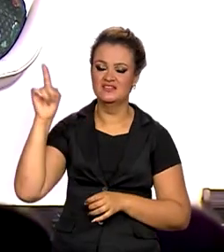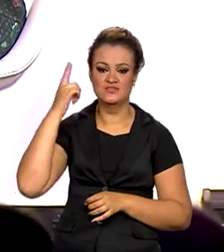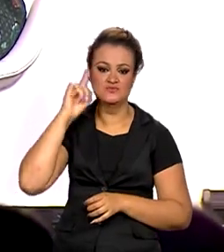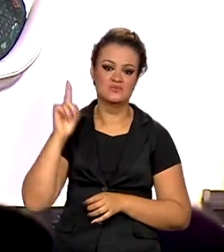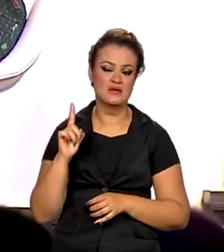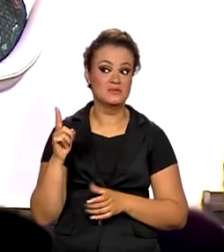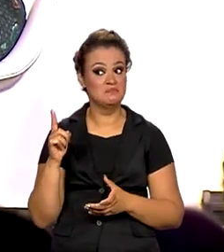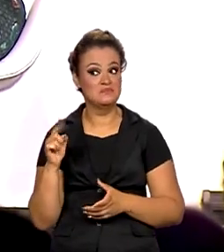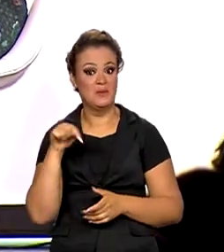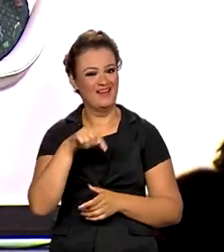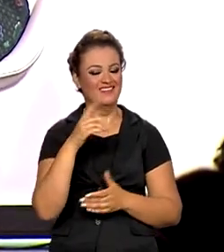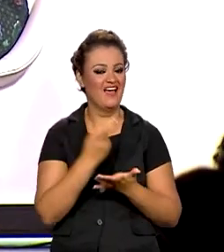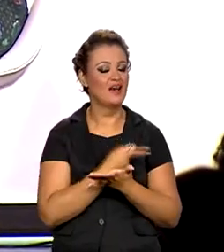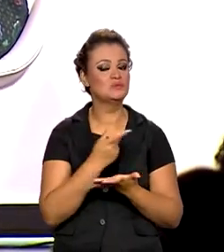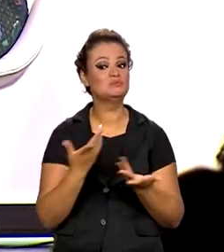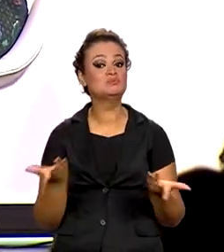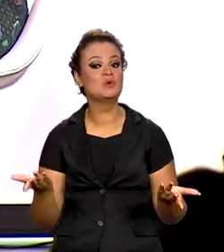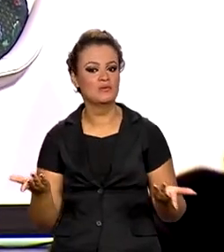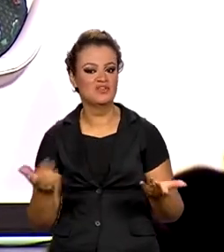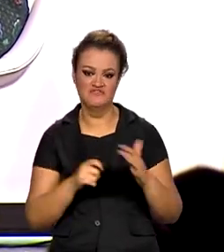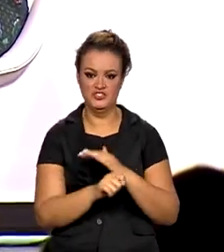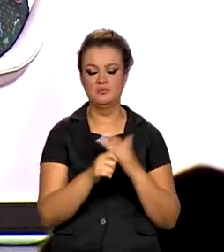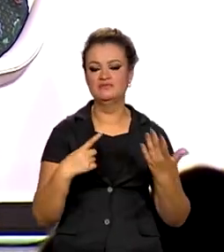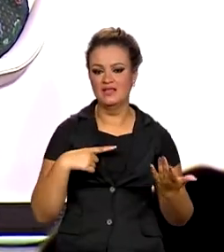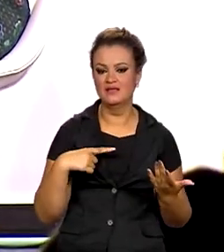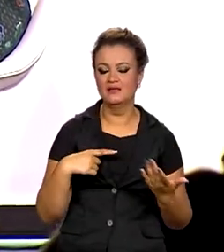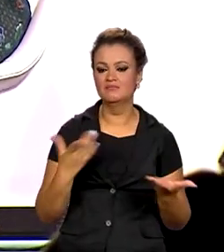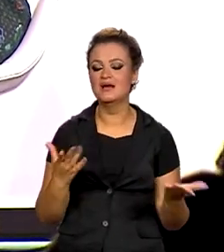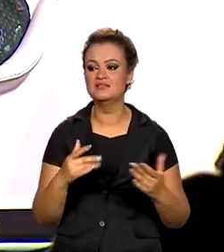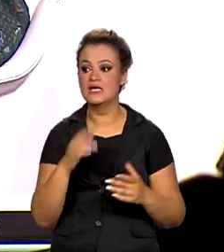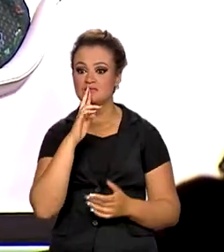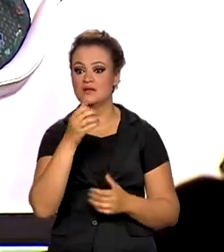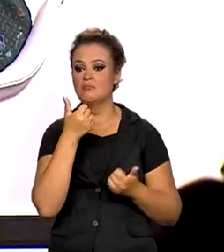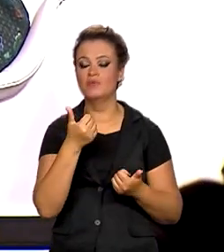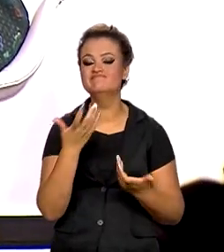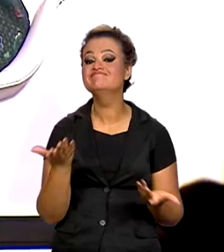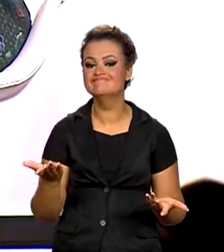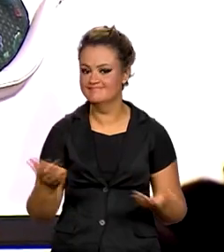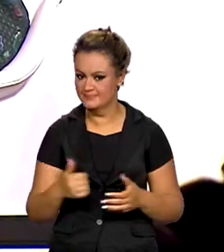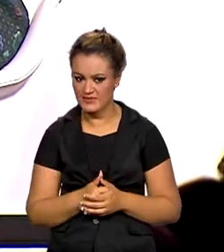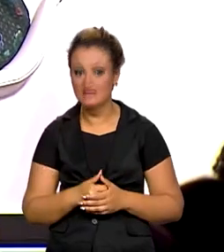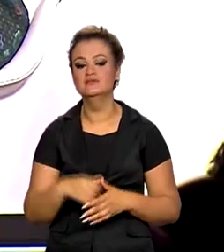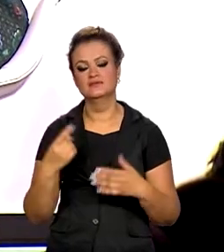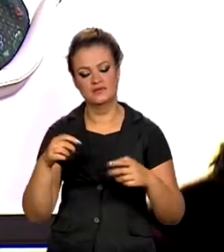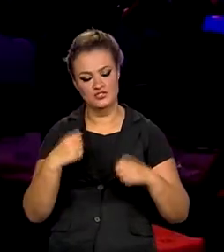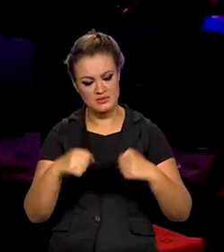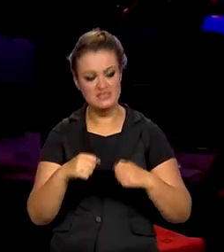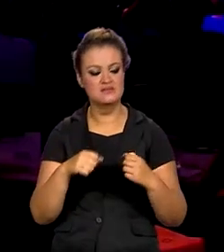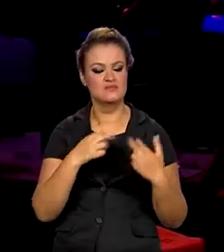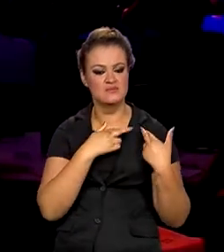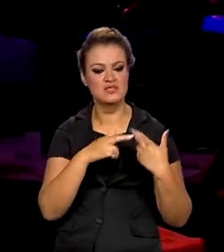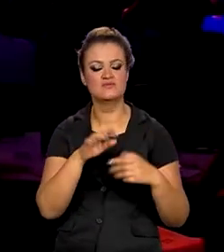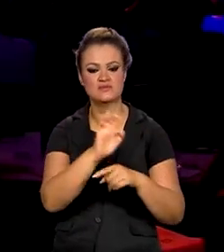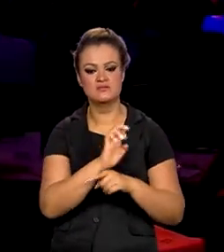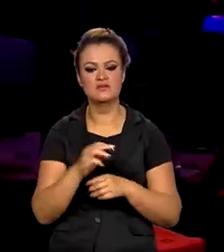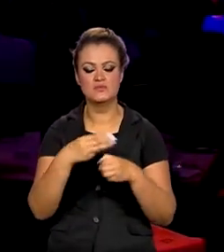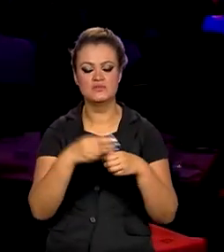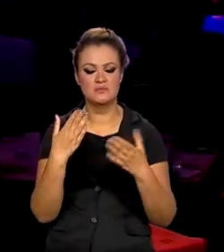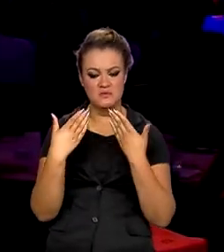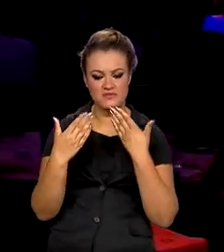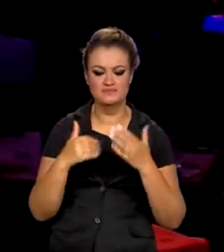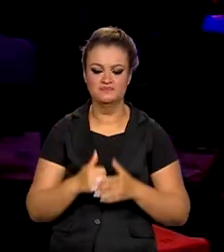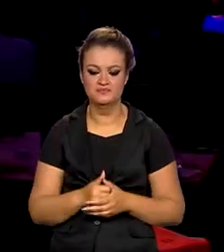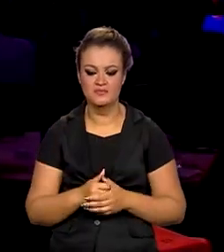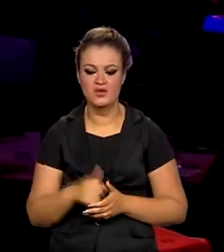alguma coisa há de muito errado. É hora de focalizar, é hora da União assumir essa responsabilidade junto com estados e municípios. Outro tema